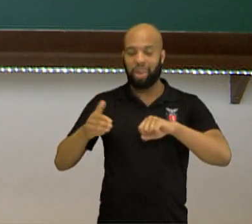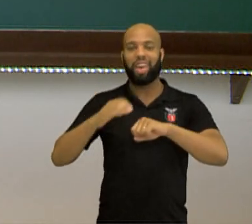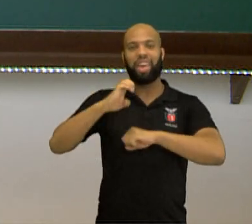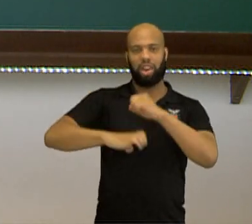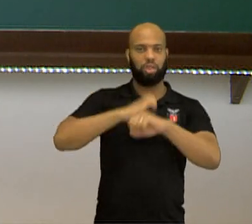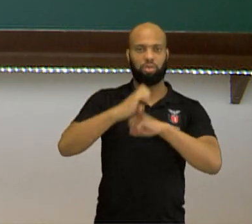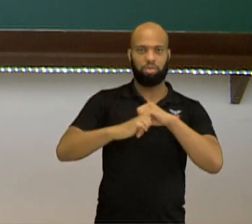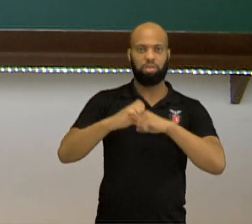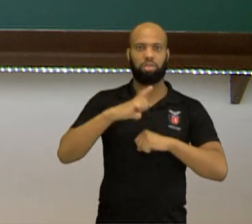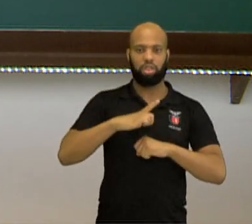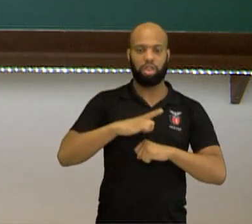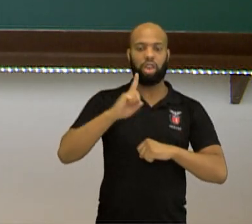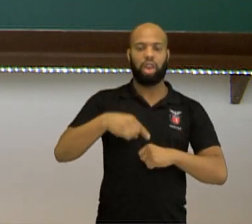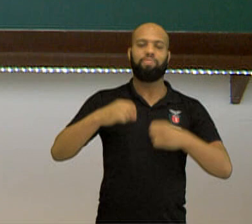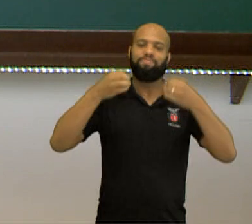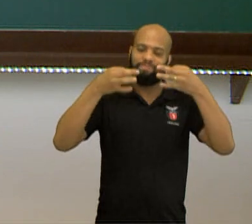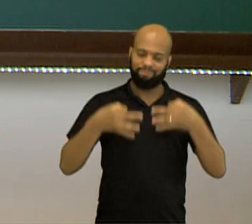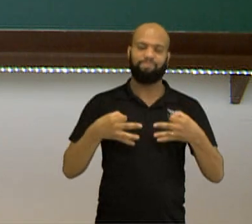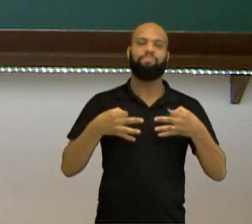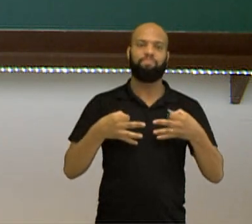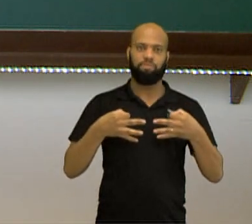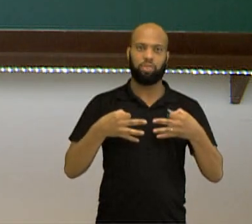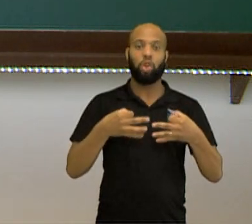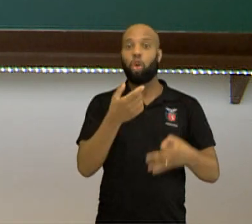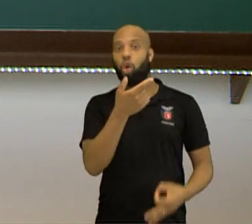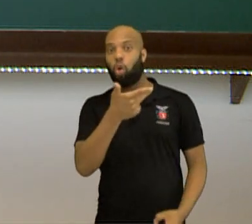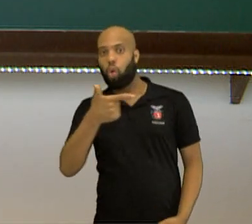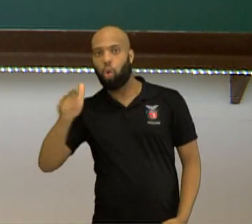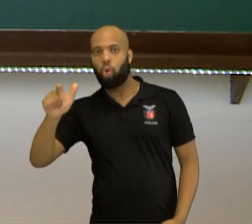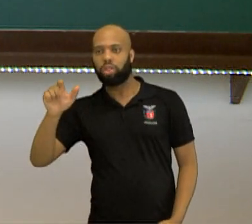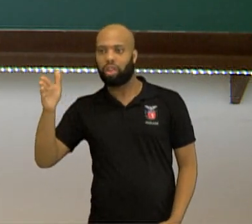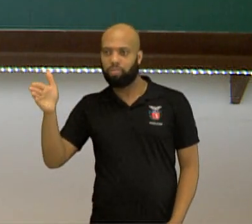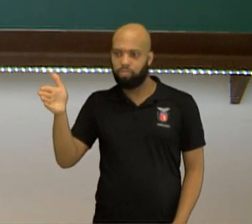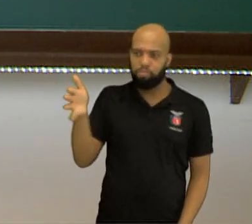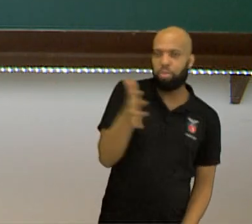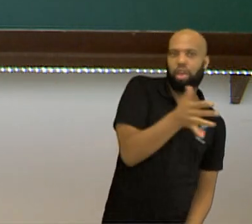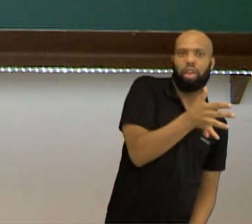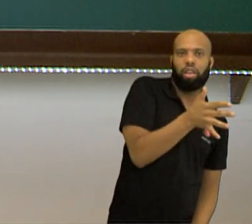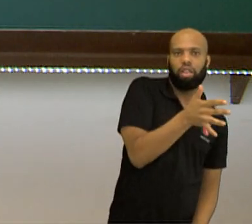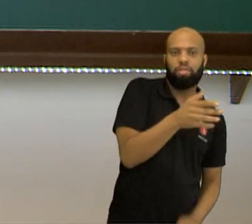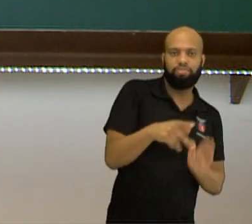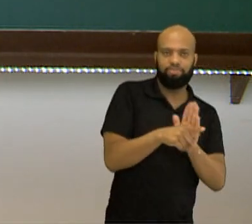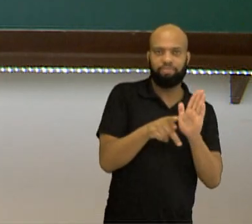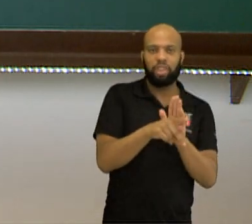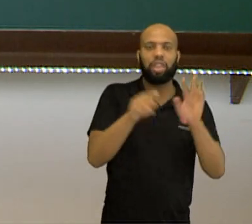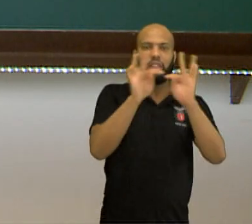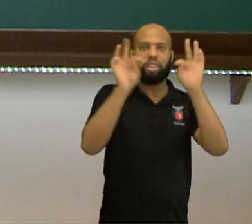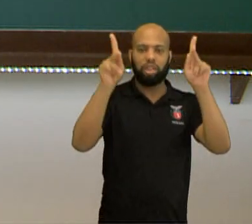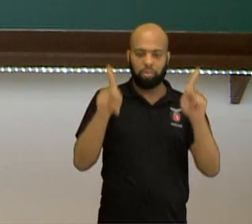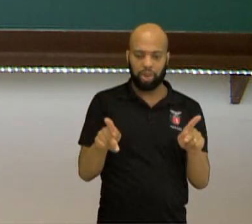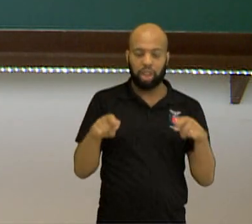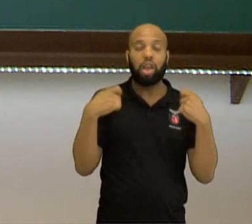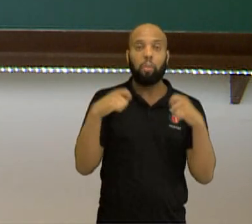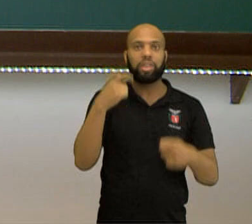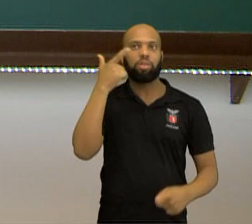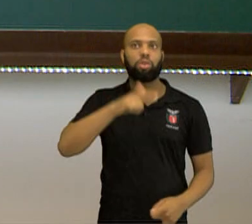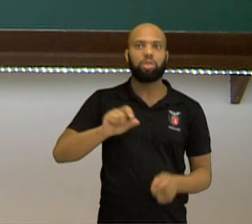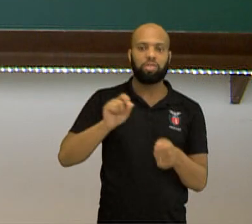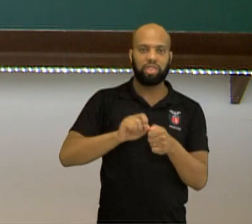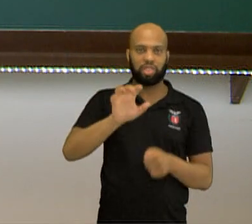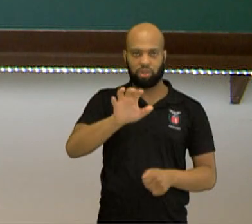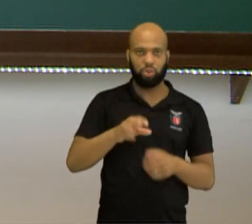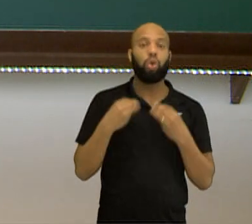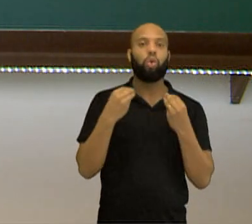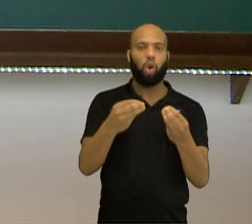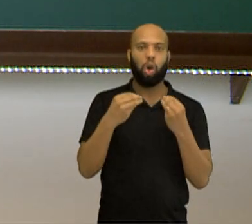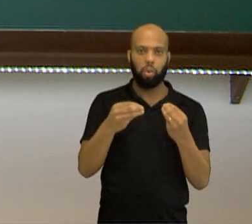são considerados estáveis. Os outros elementos, que não são estáveis, precisam alcançar a estabilidade. E